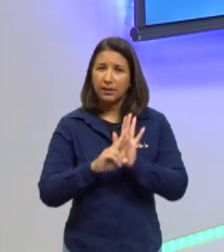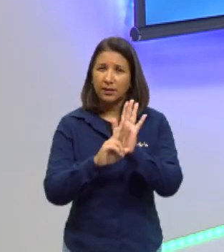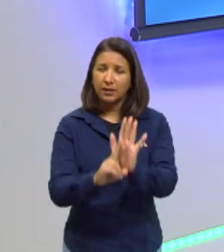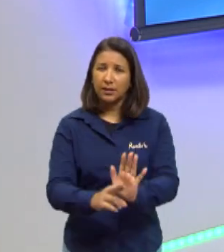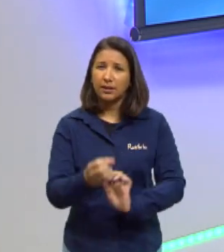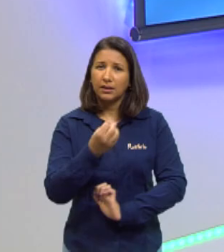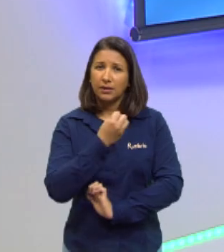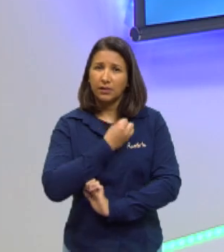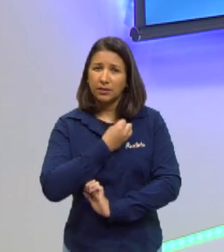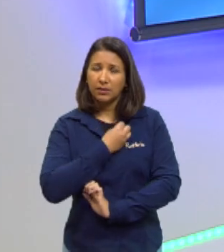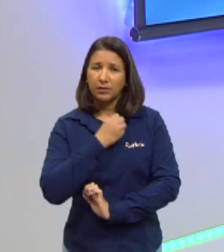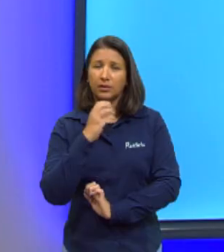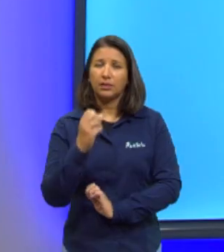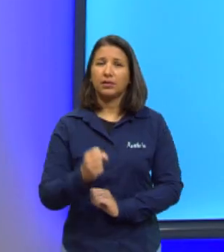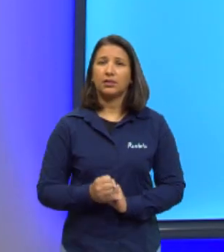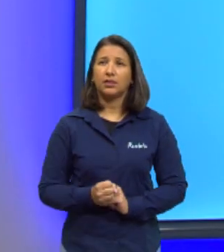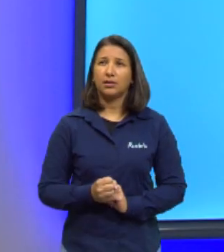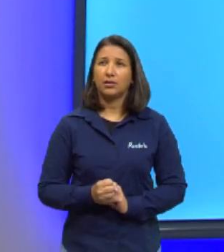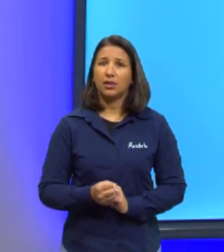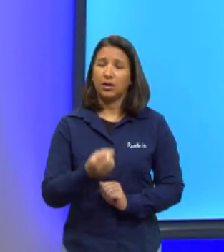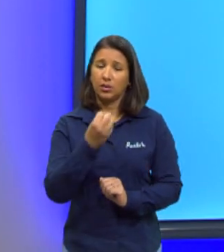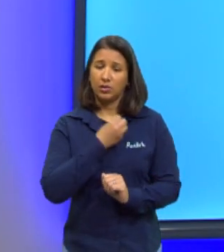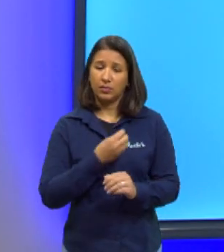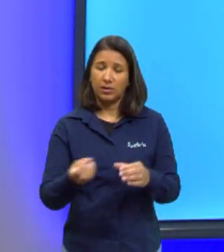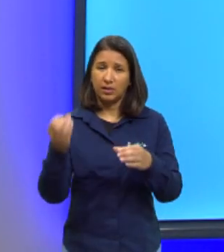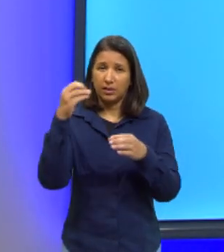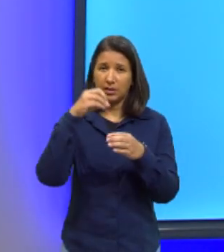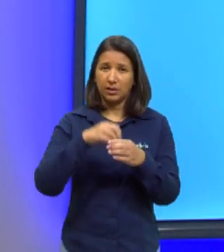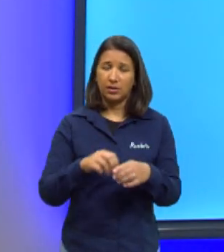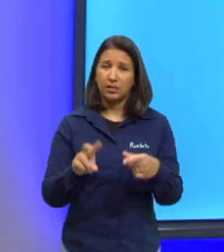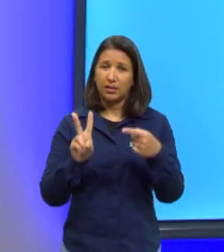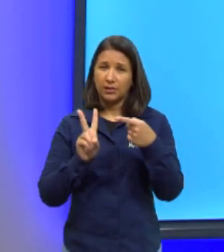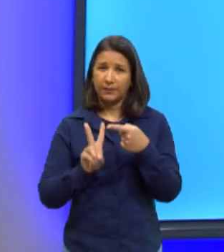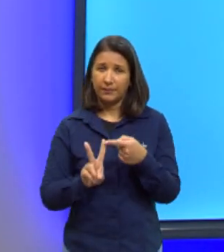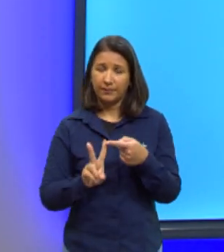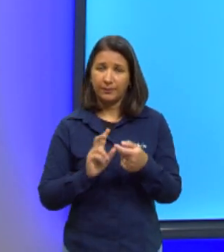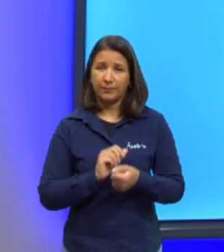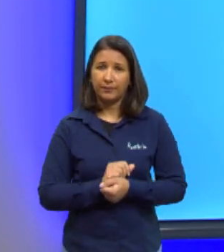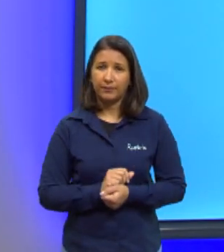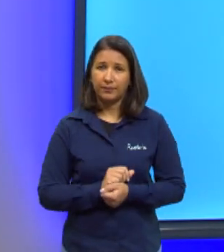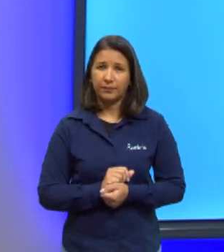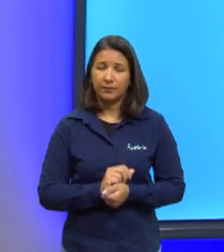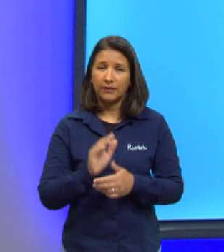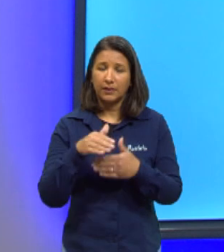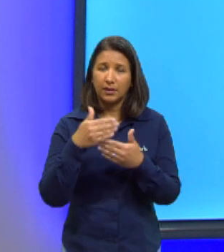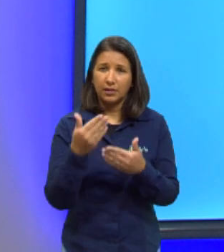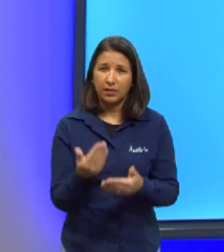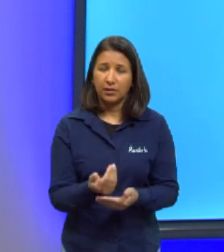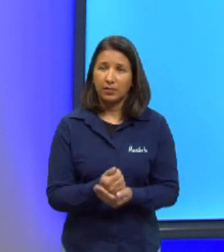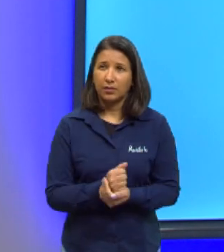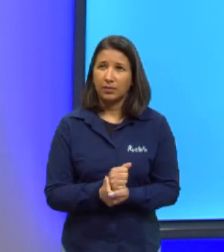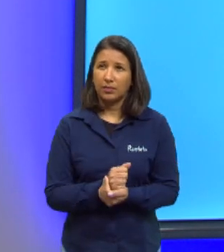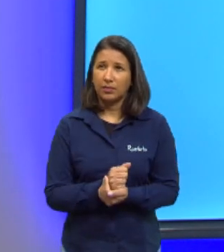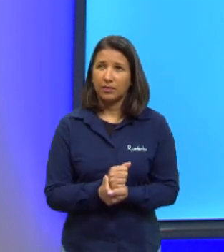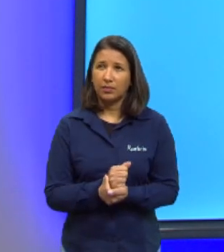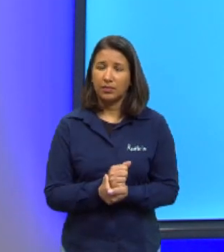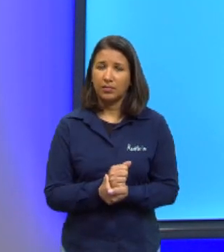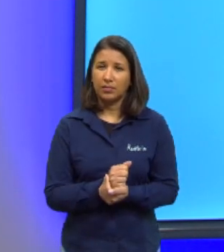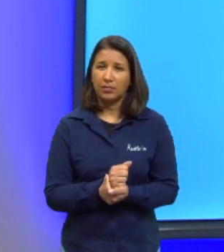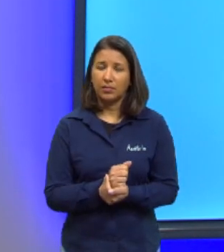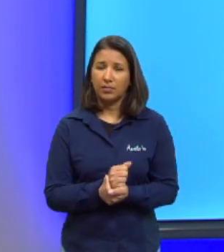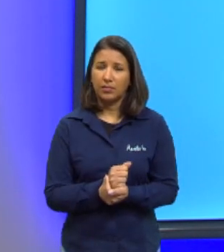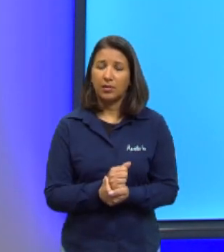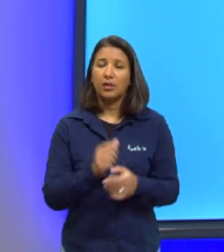Os números que a gente coloca dentro dessas raízes, certo? Então, ela vai ser, no caso